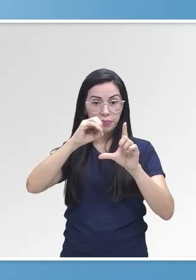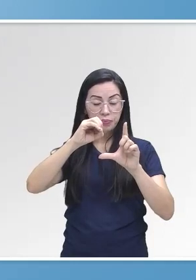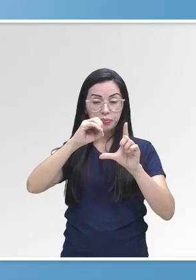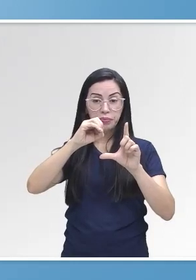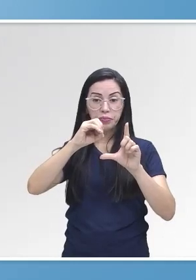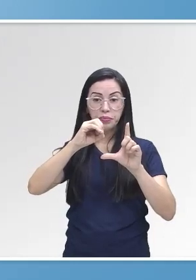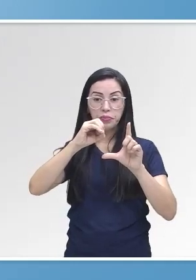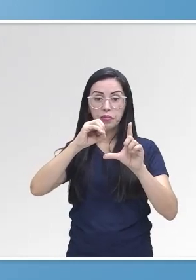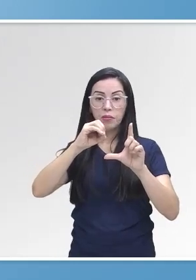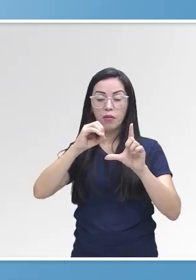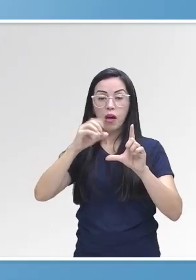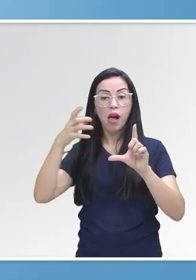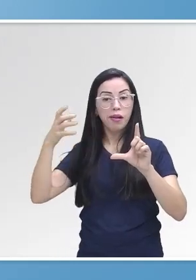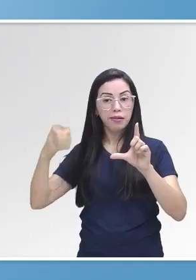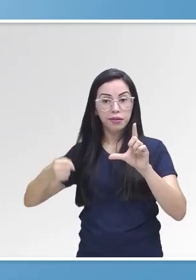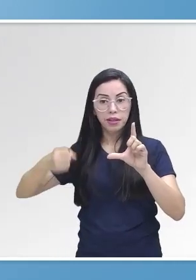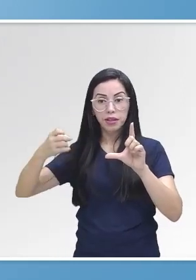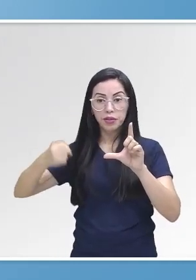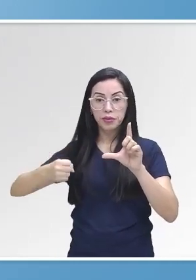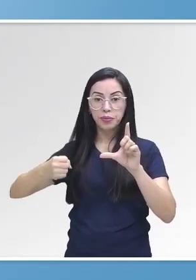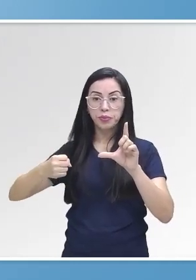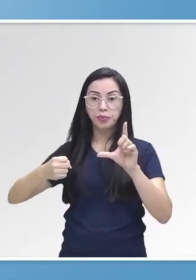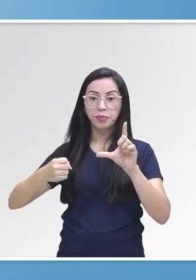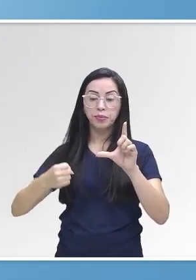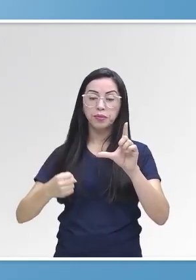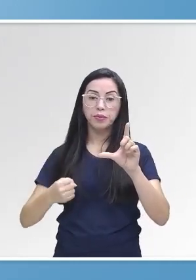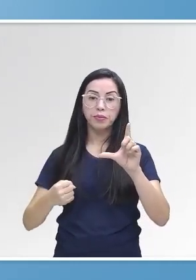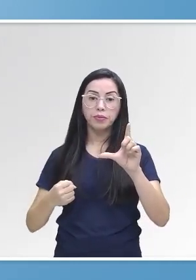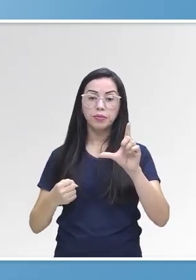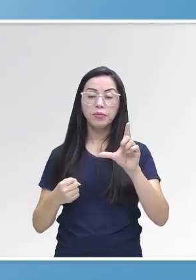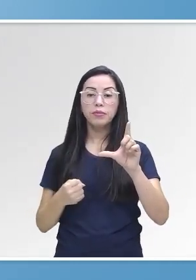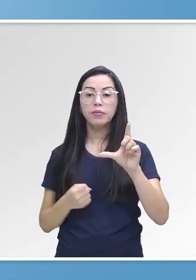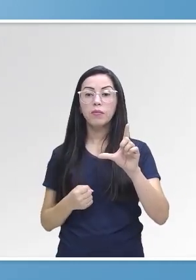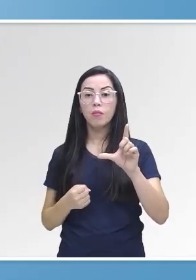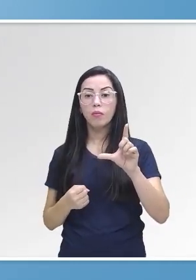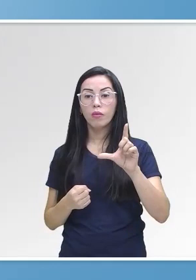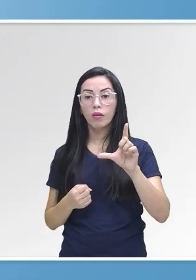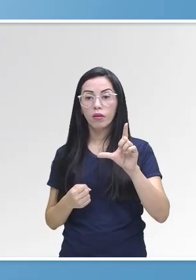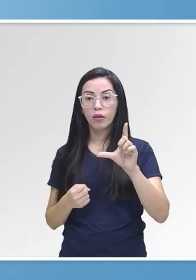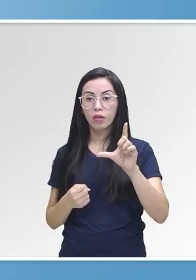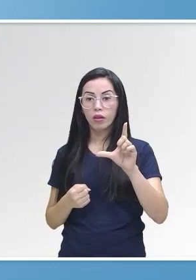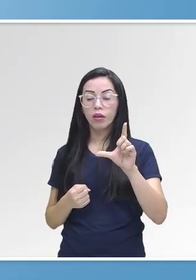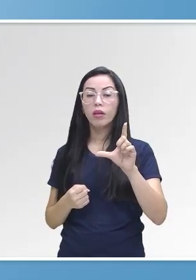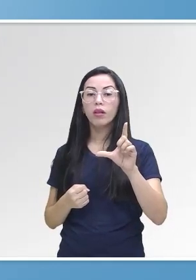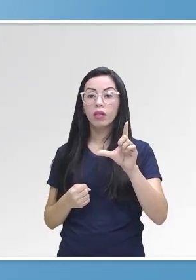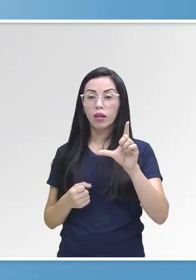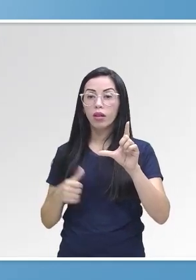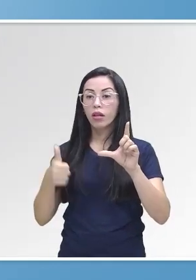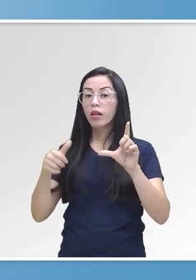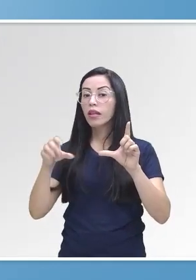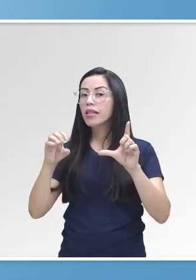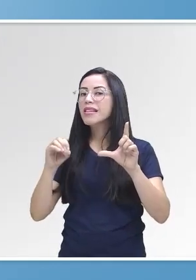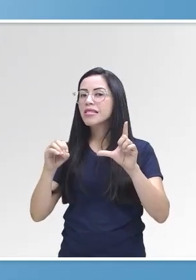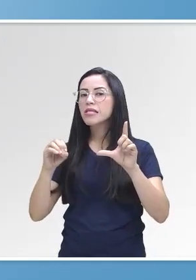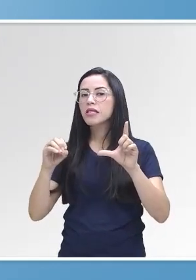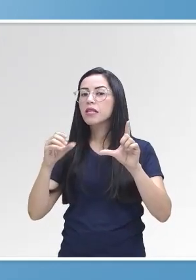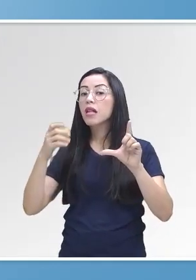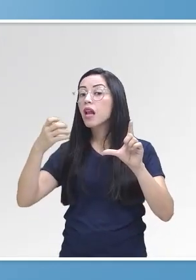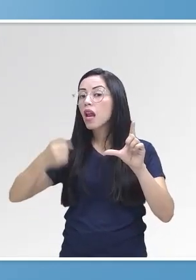a 7 8 9 10 10